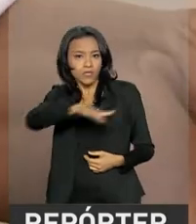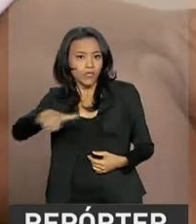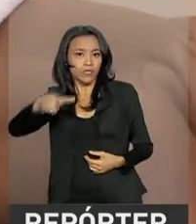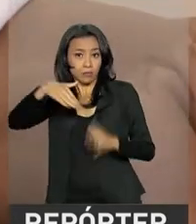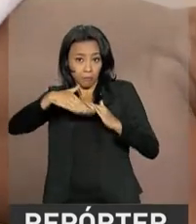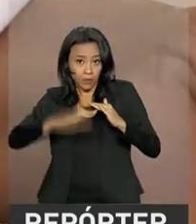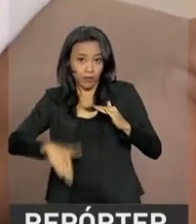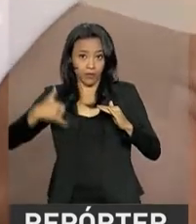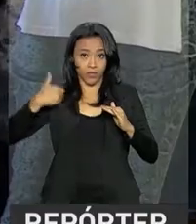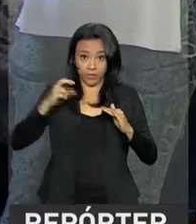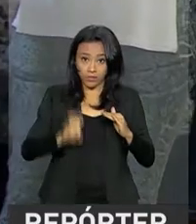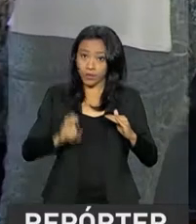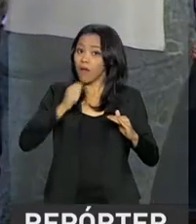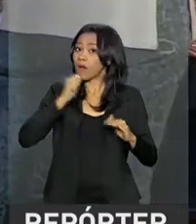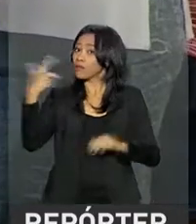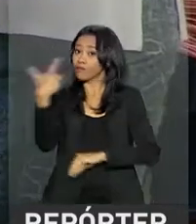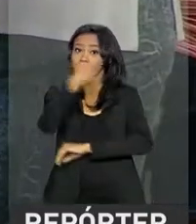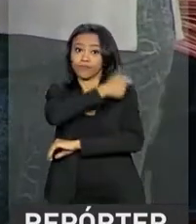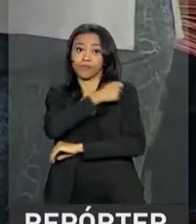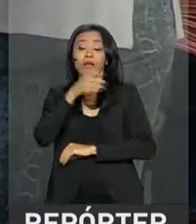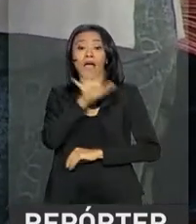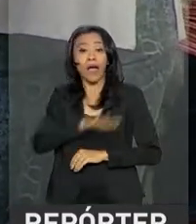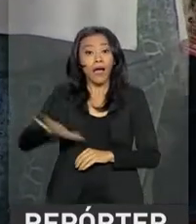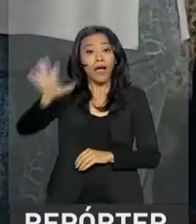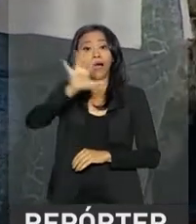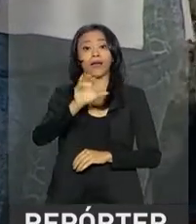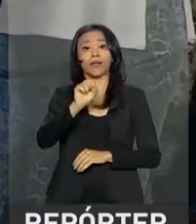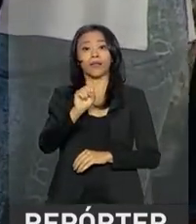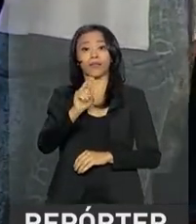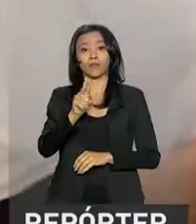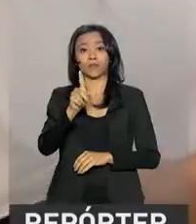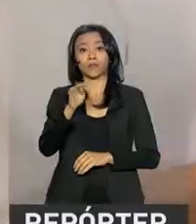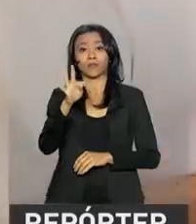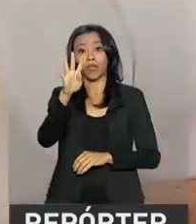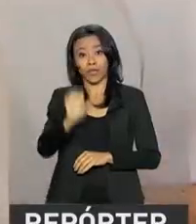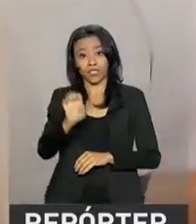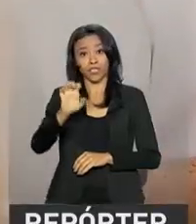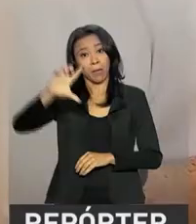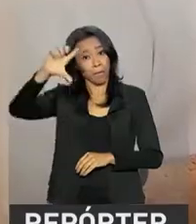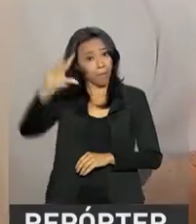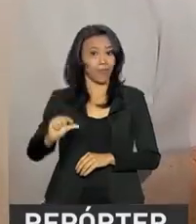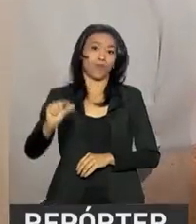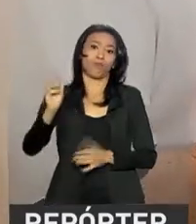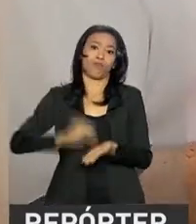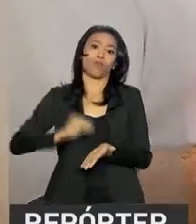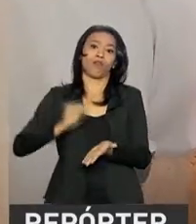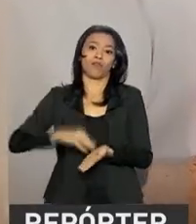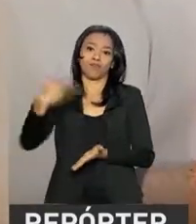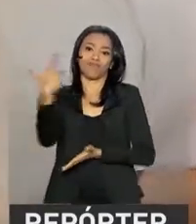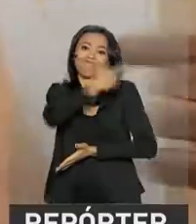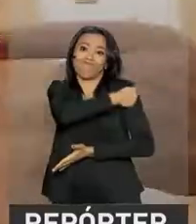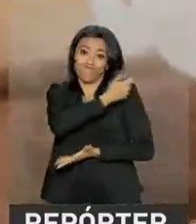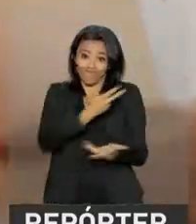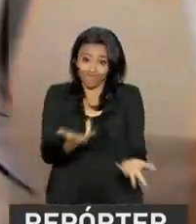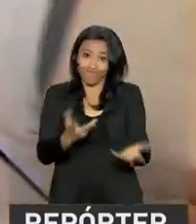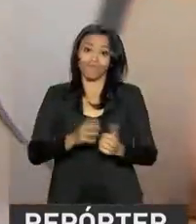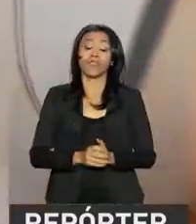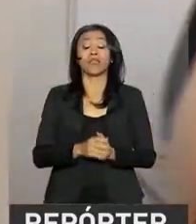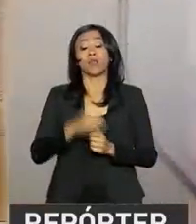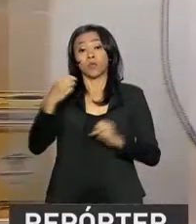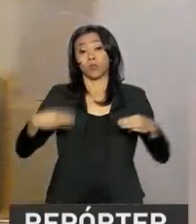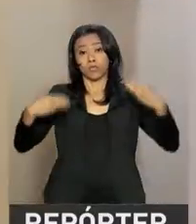vacina a região sudeste é a que tem a menor cobertura vacinal até o momento o ministério da saúde reforça a necessidade